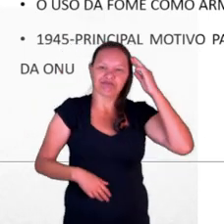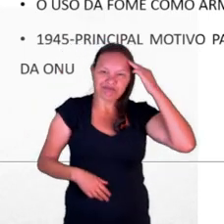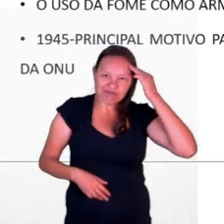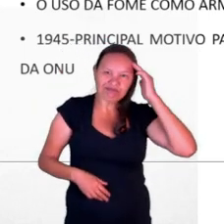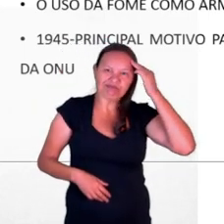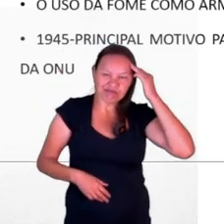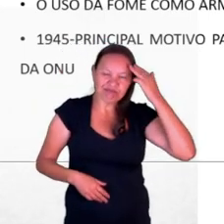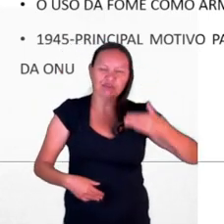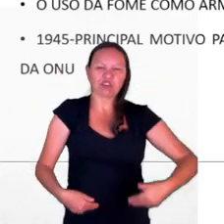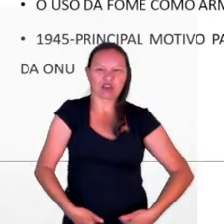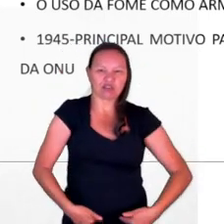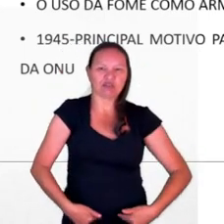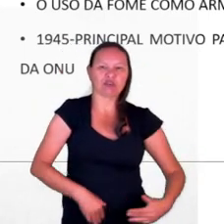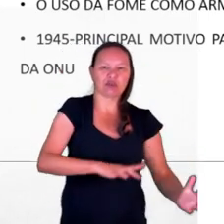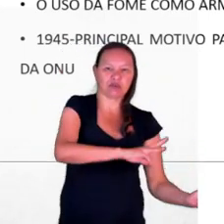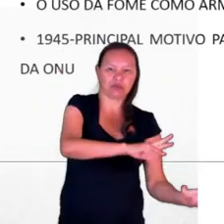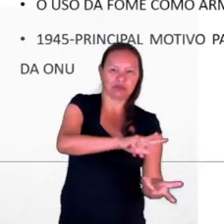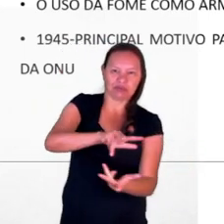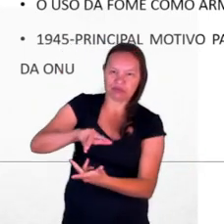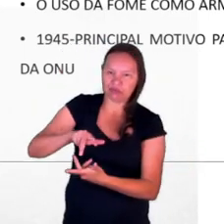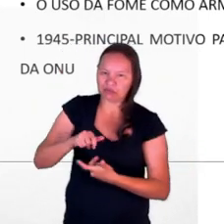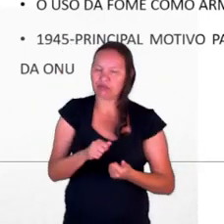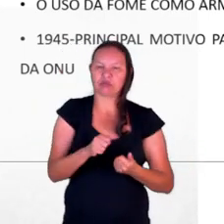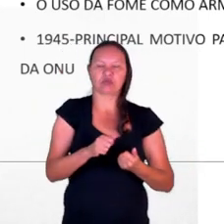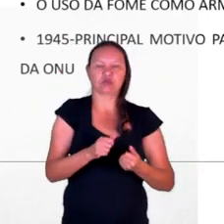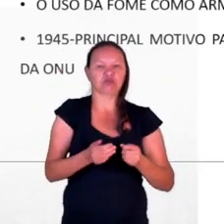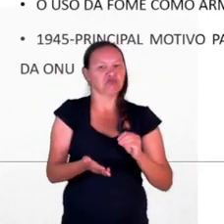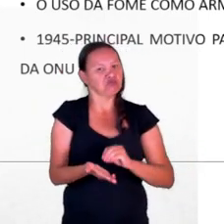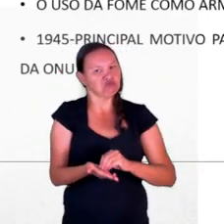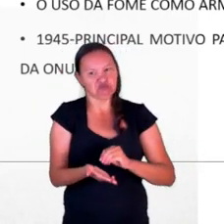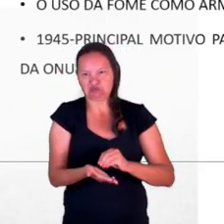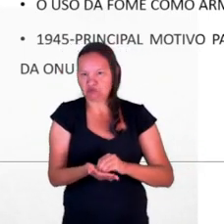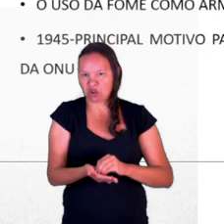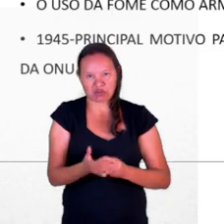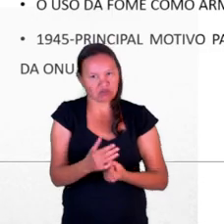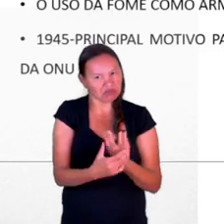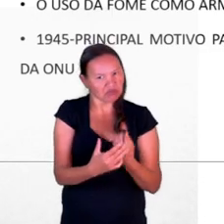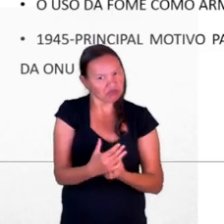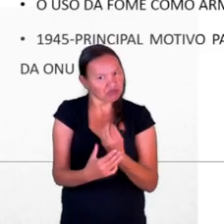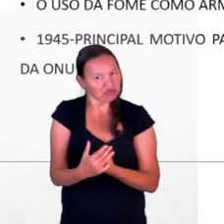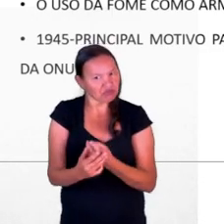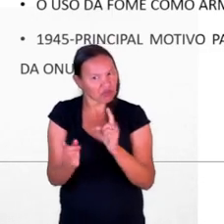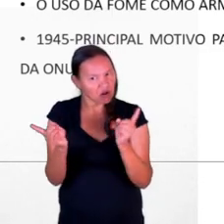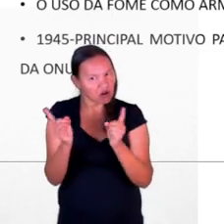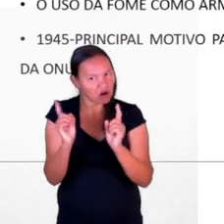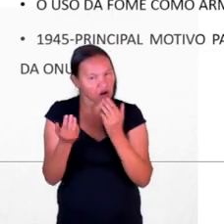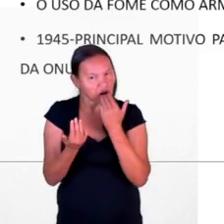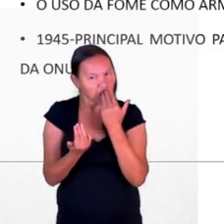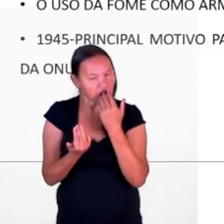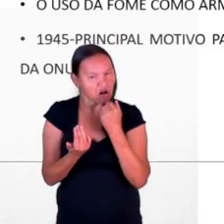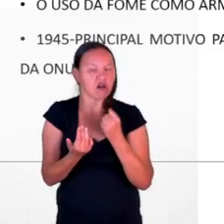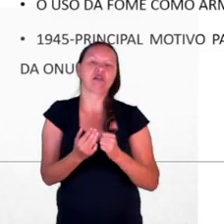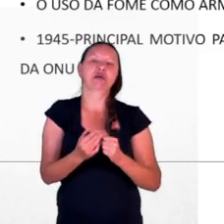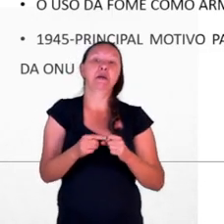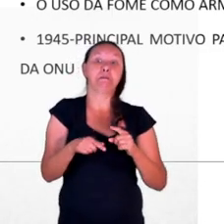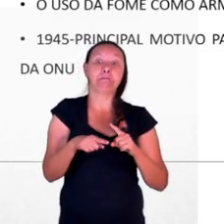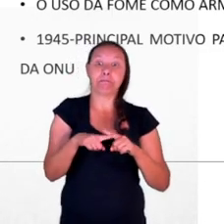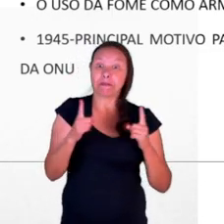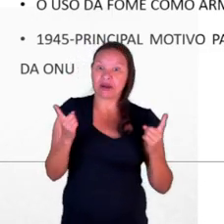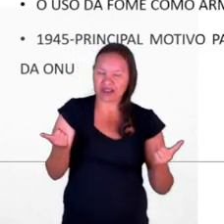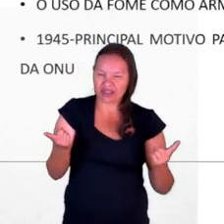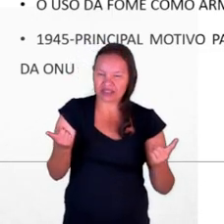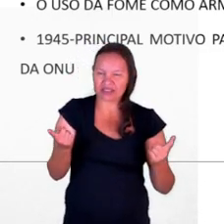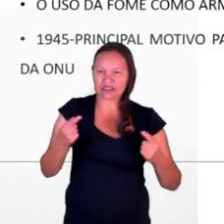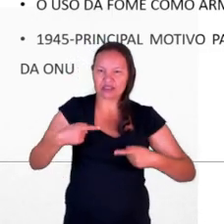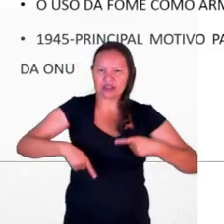a fome no mundo não era uma falta de produção de alimentos mas era por questões geopolíticas né que